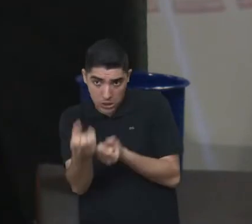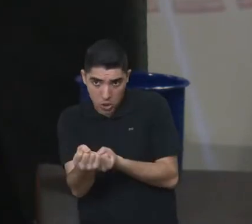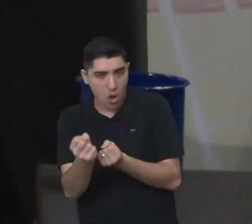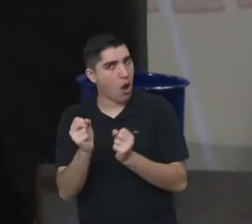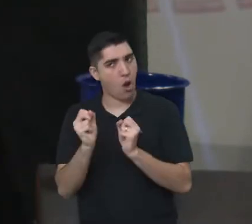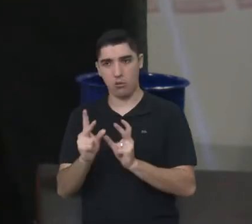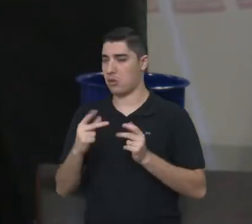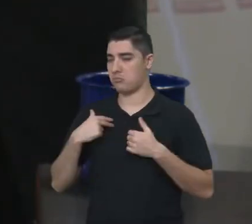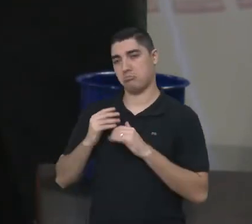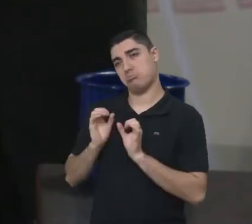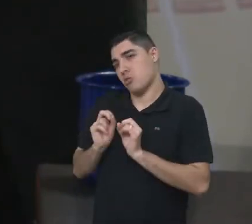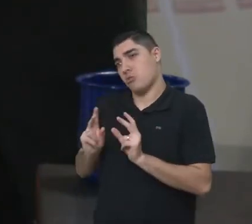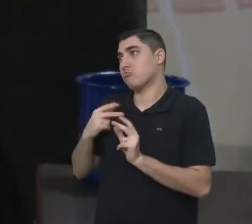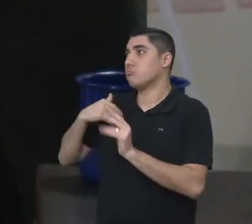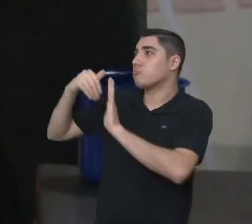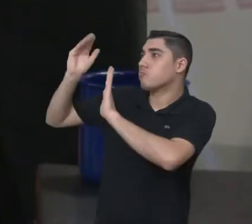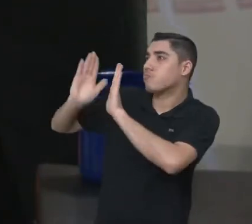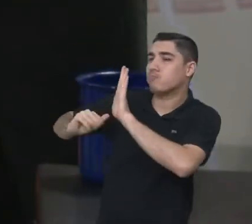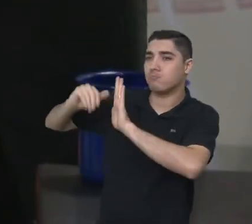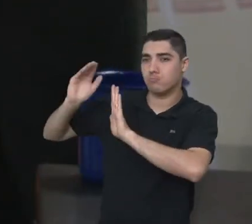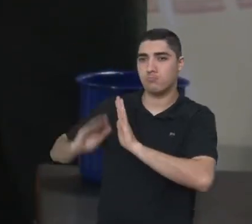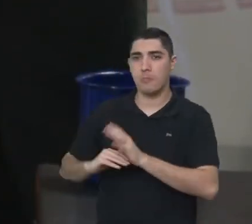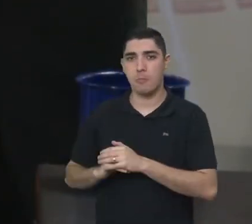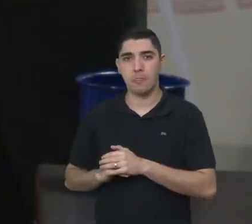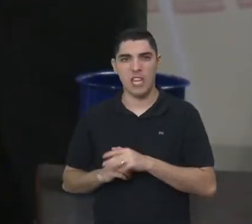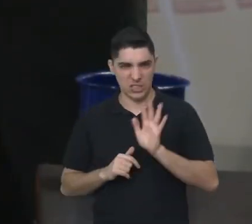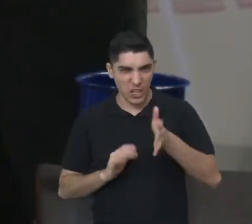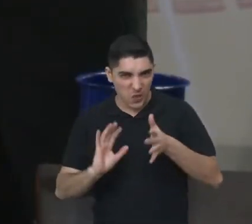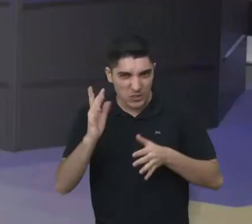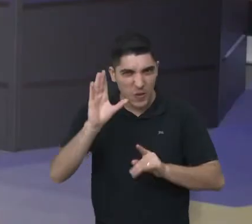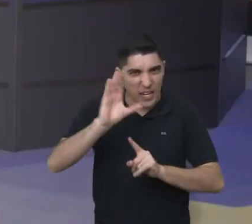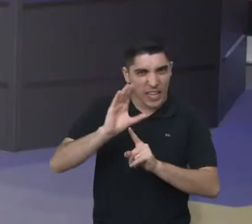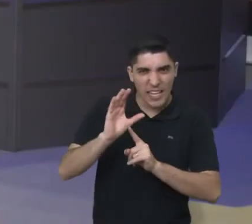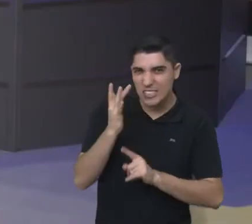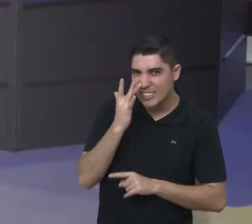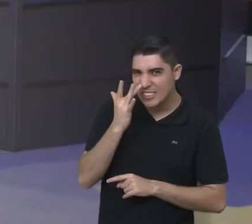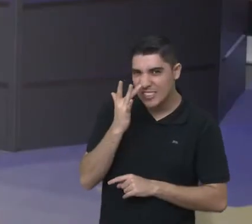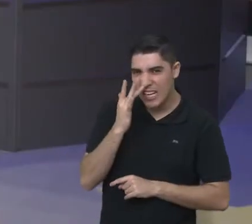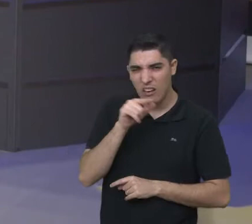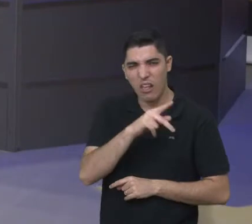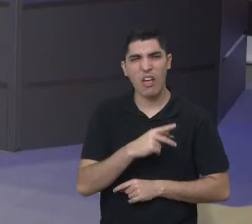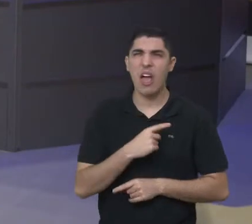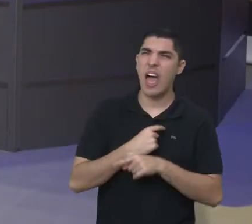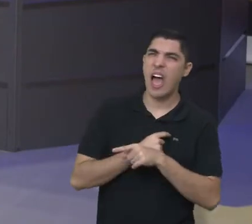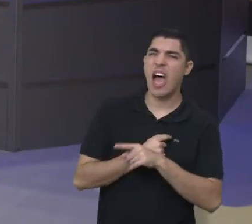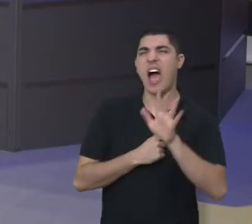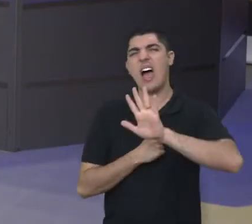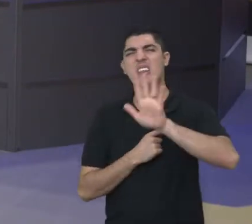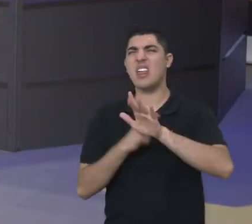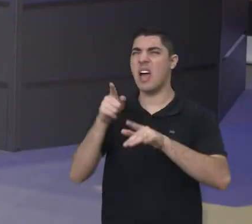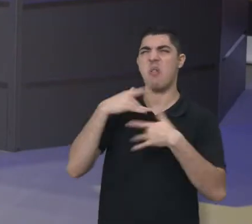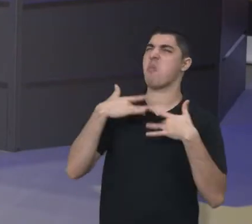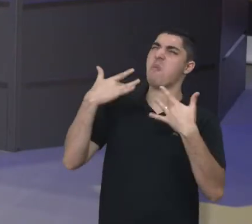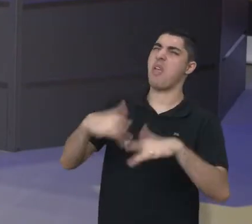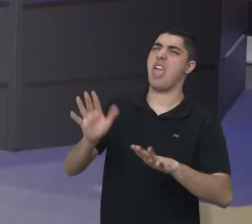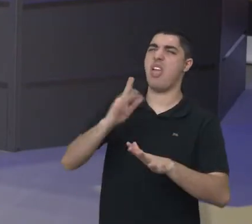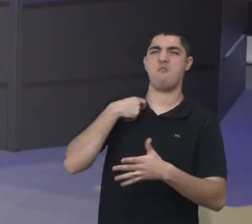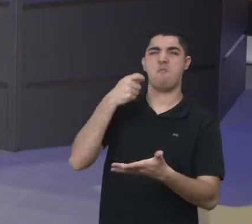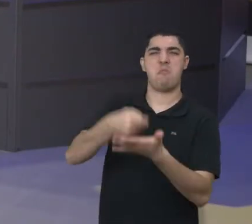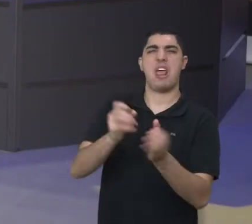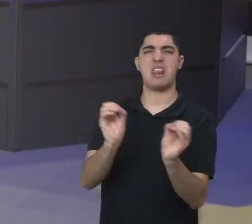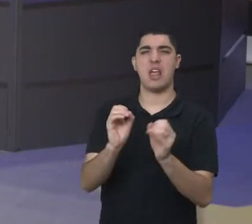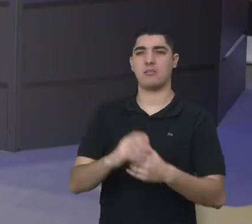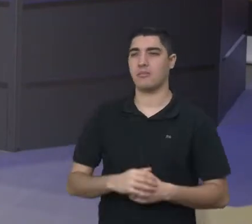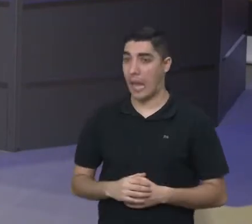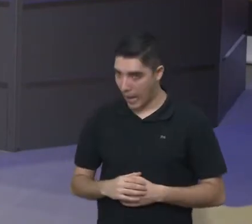martelo, aí sim eu passo para a parede. Você já pegou cliente chato? Pode falar. Rola. Que palpita, que fala, não vou pagar, não tá do jeito que eu